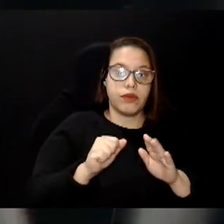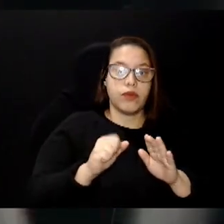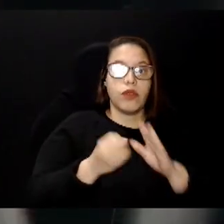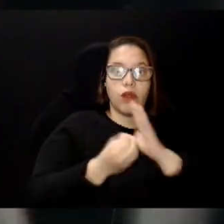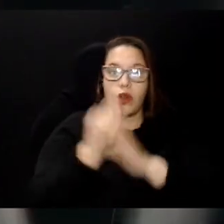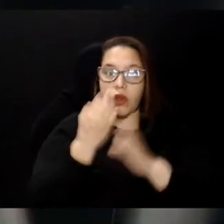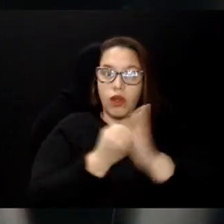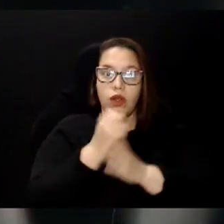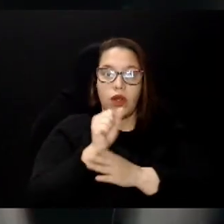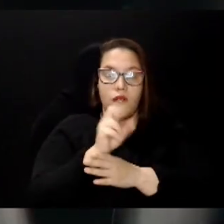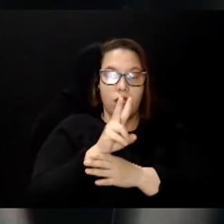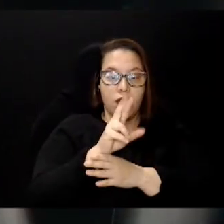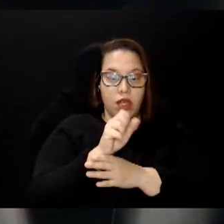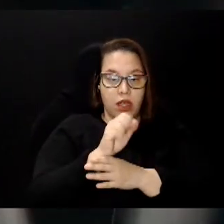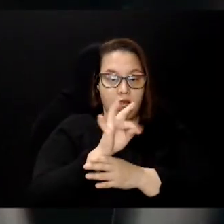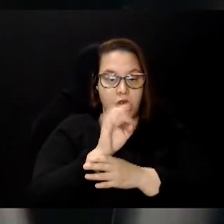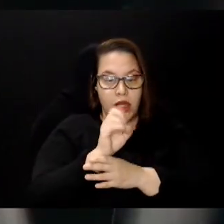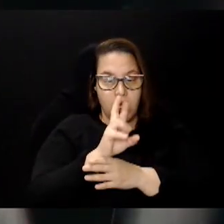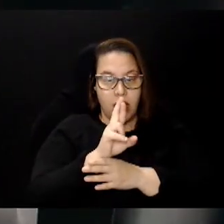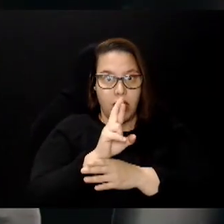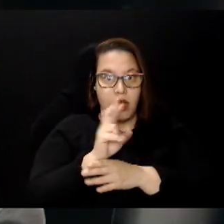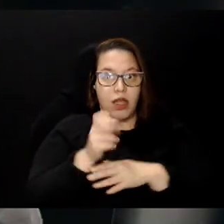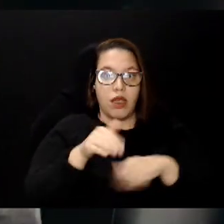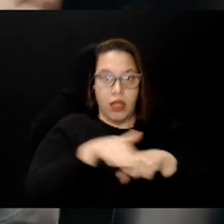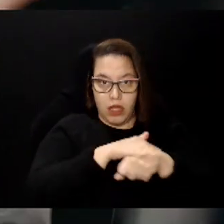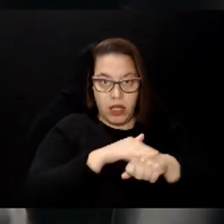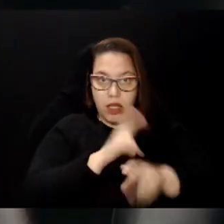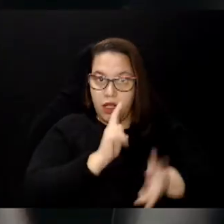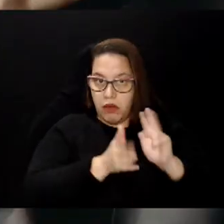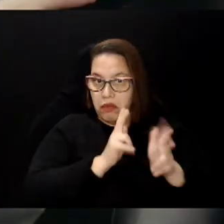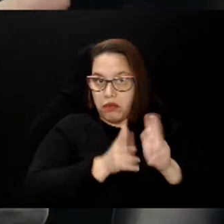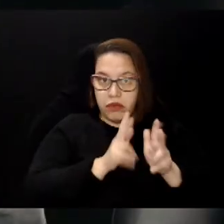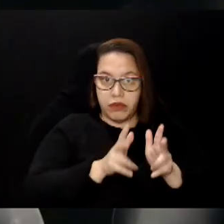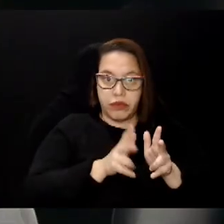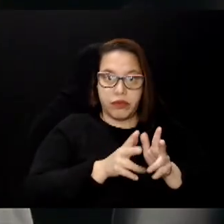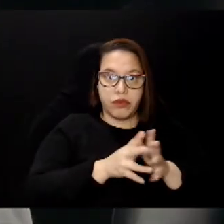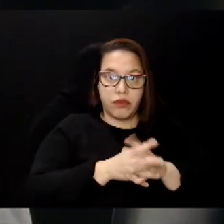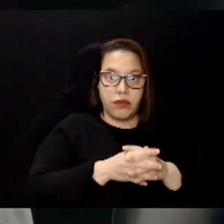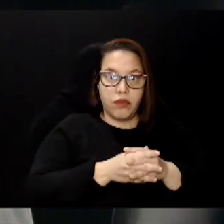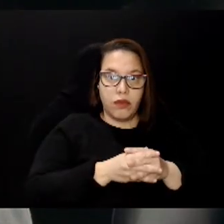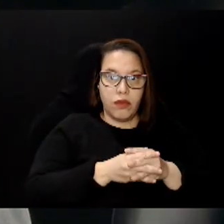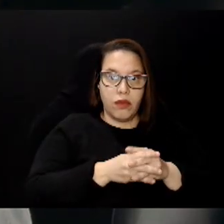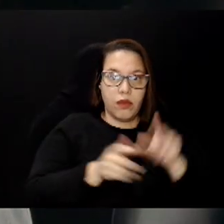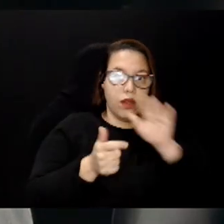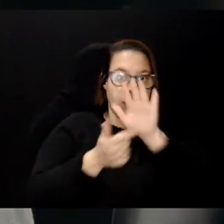criava um avatar e ficava lá conversando com esse avatar e tal. E eles, por inferência, né,